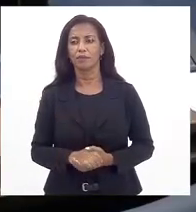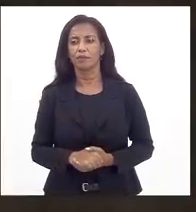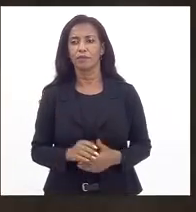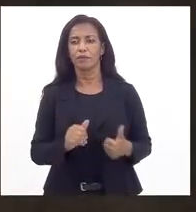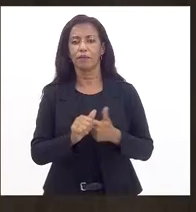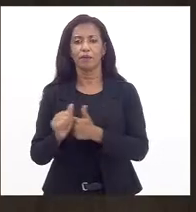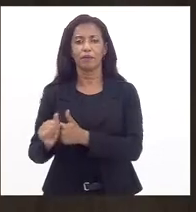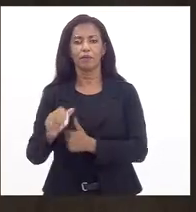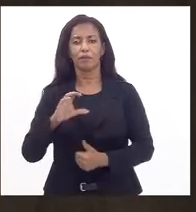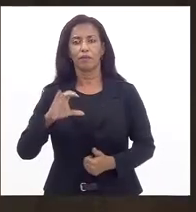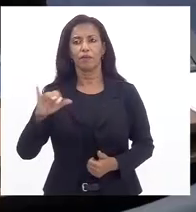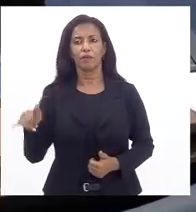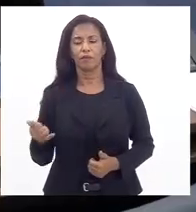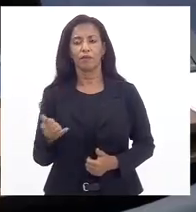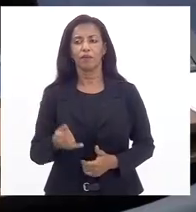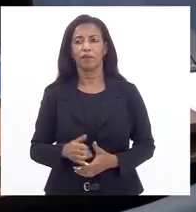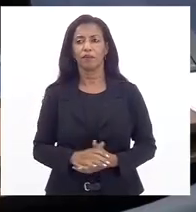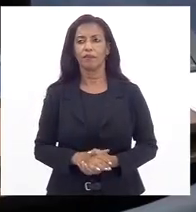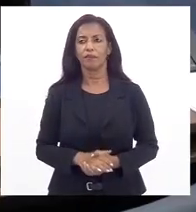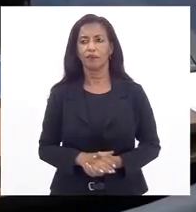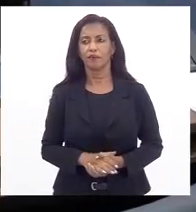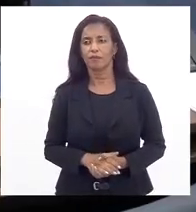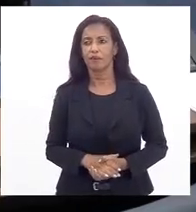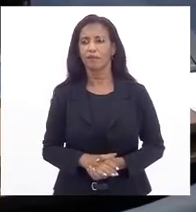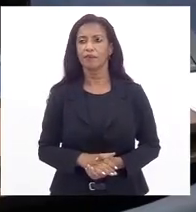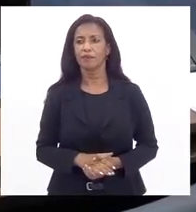acompanha ccj presidente